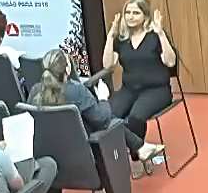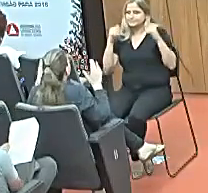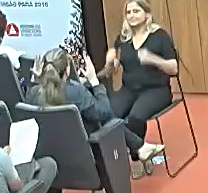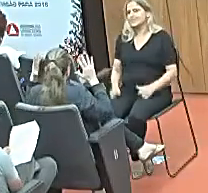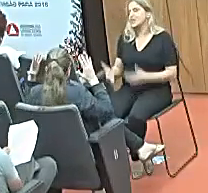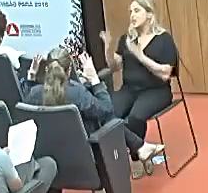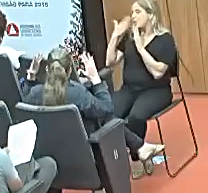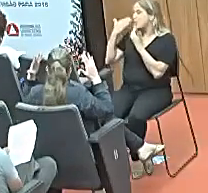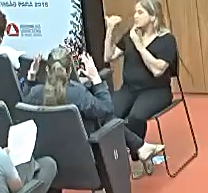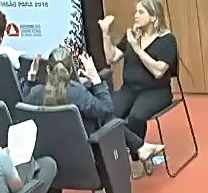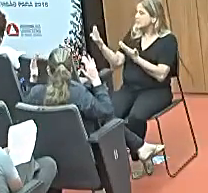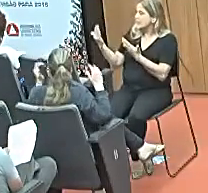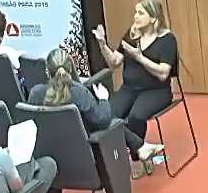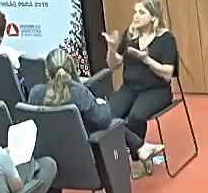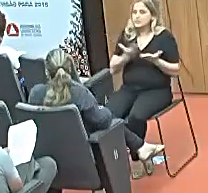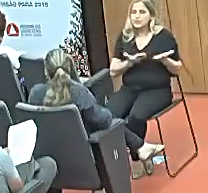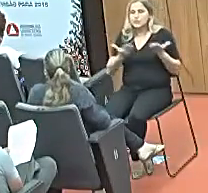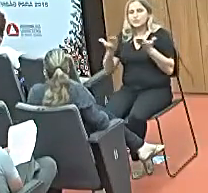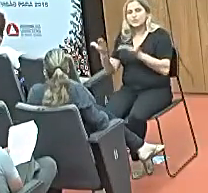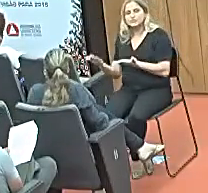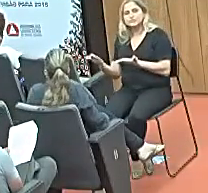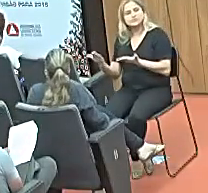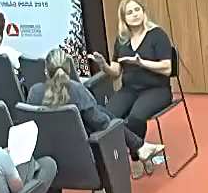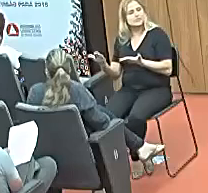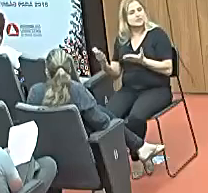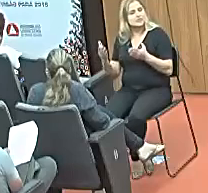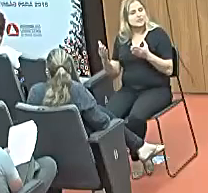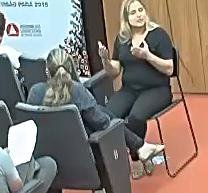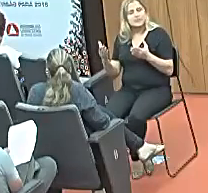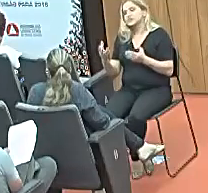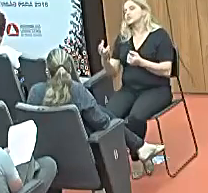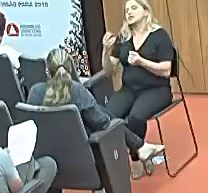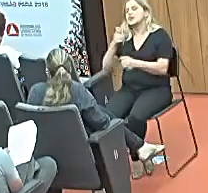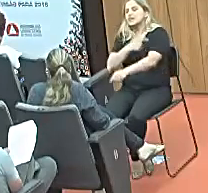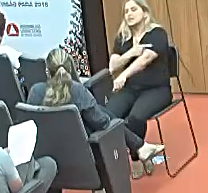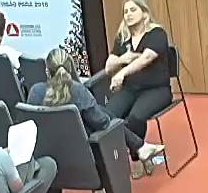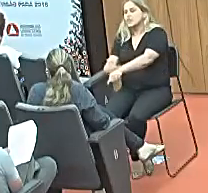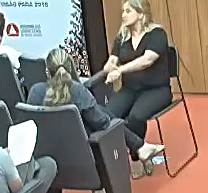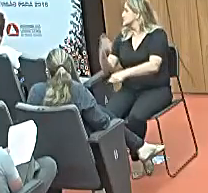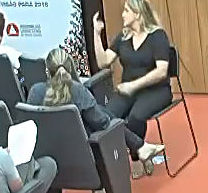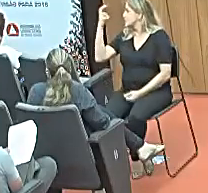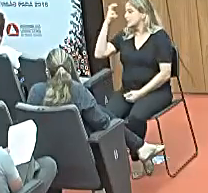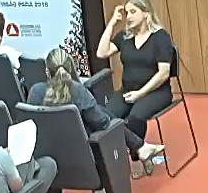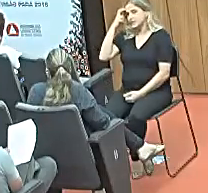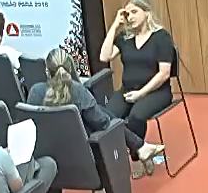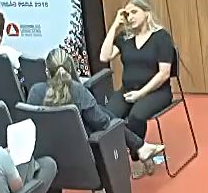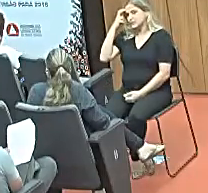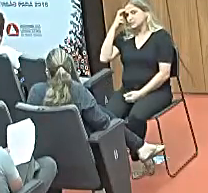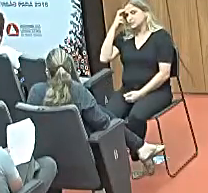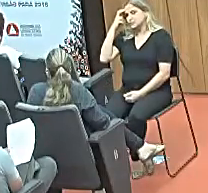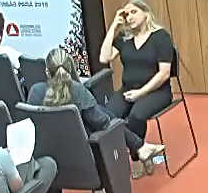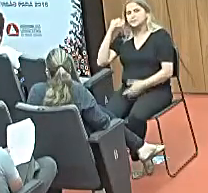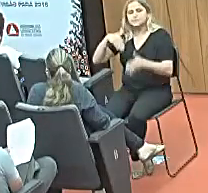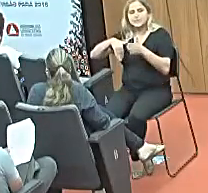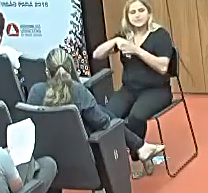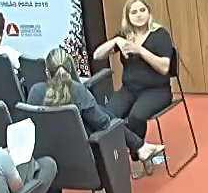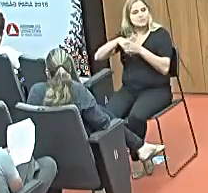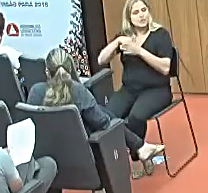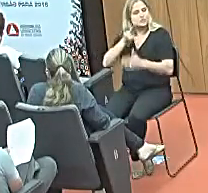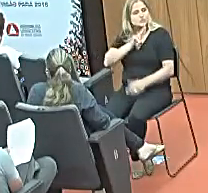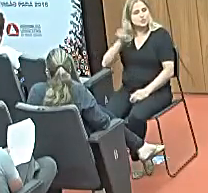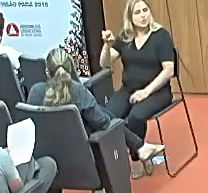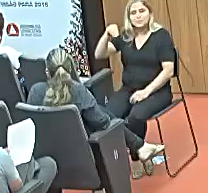agora o eixo educação e cultura o tema esportes é marilene faustini pereira